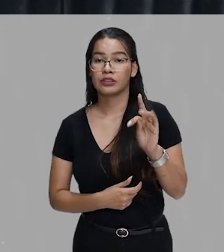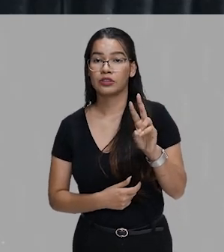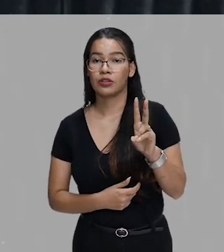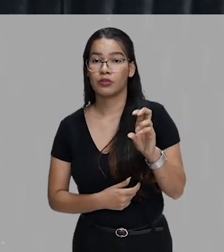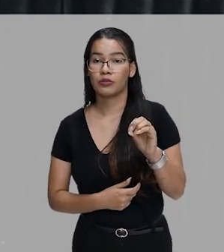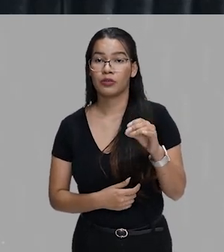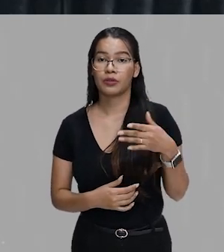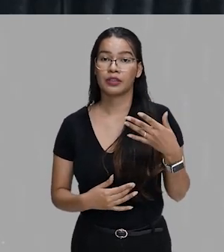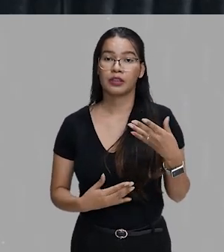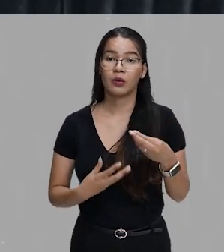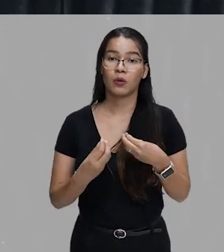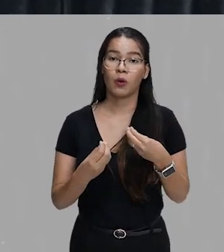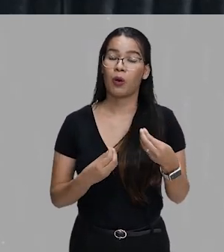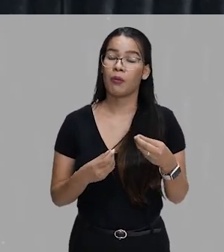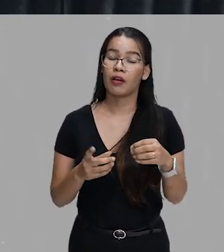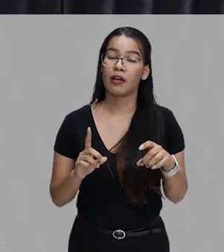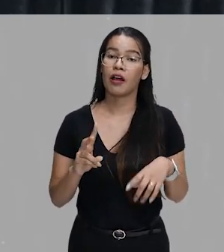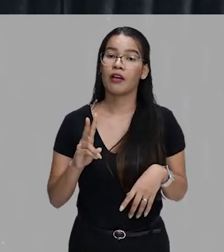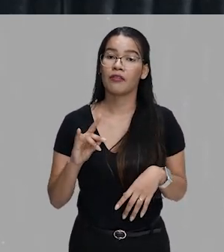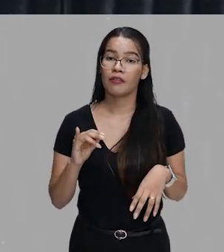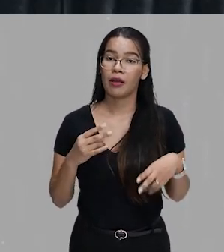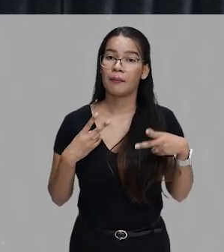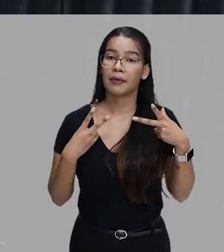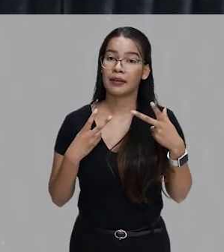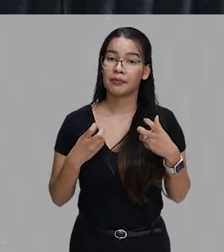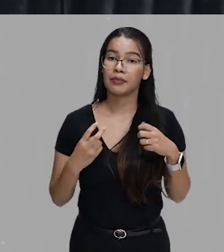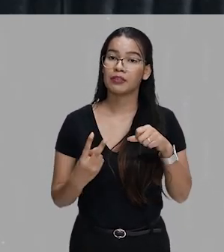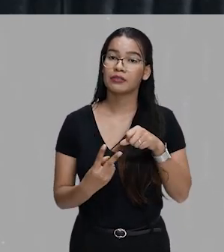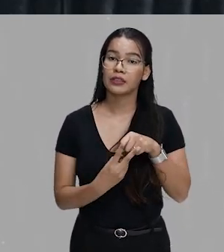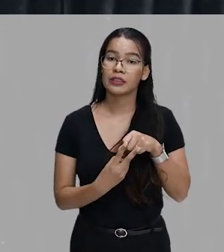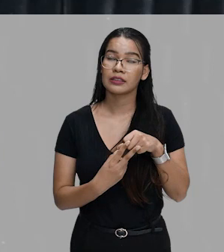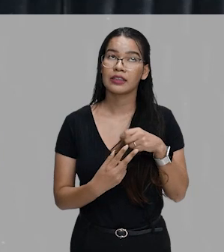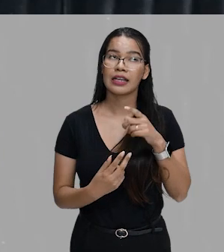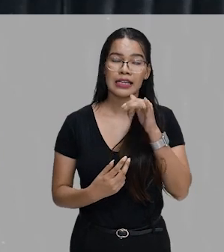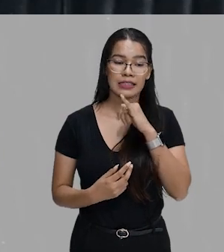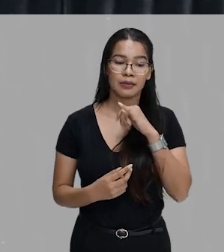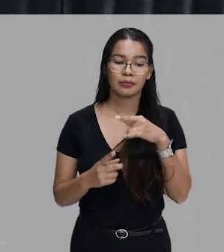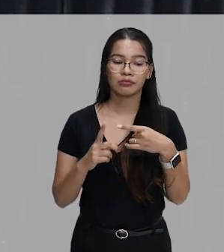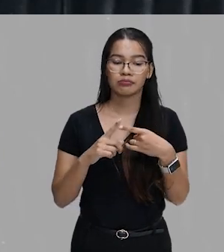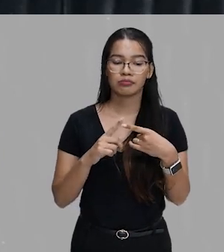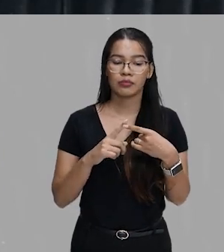portanto, a armadura de Deus, vai identificando os verbos, né? Eu tenho tomai,